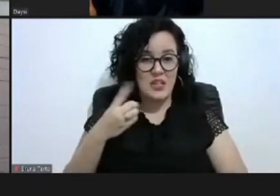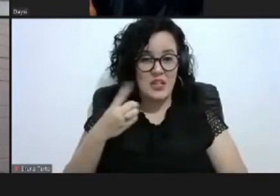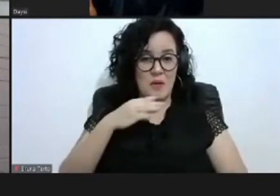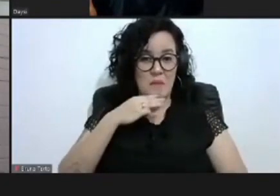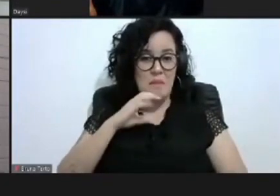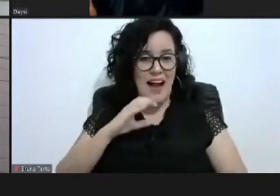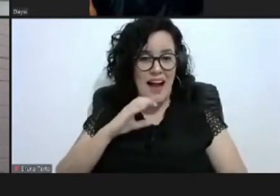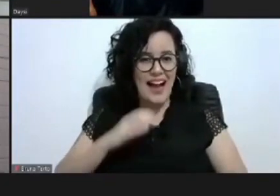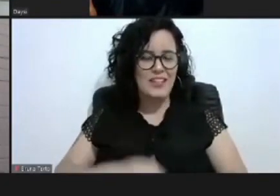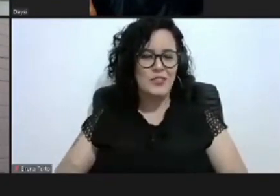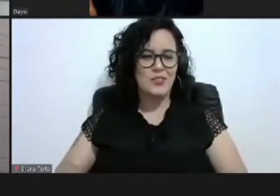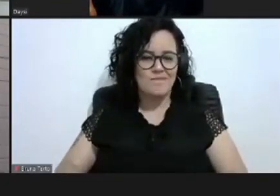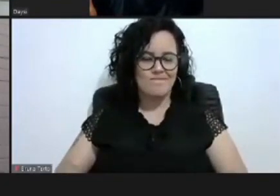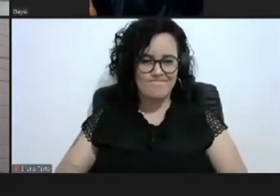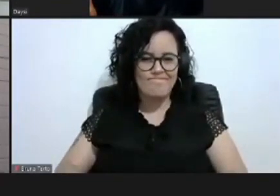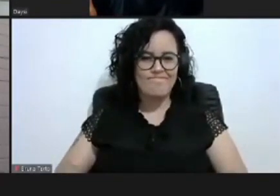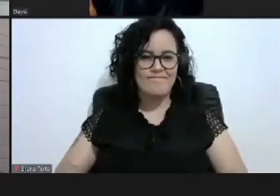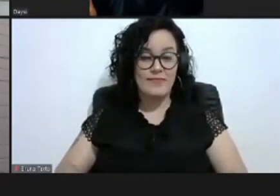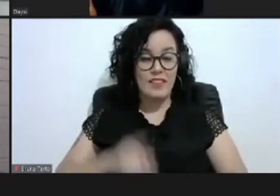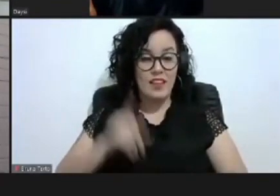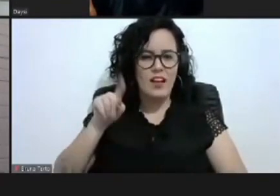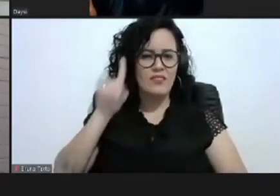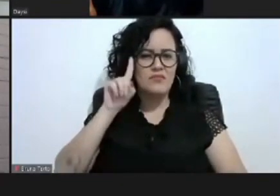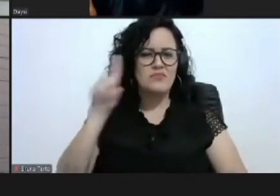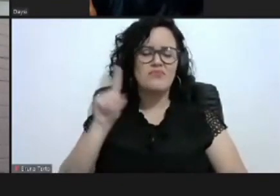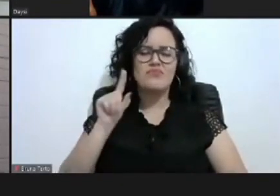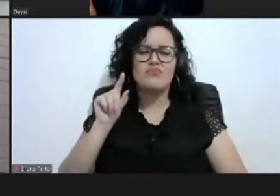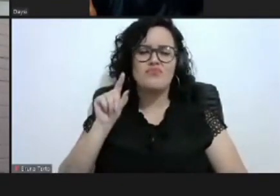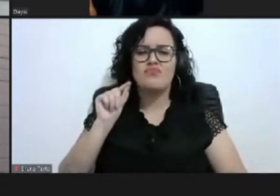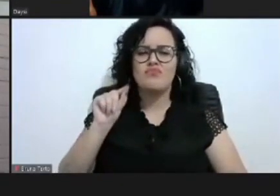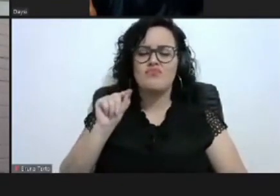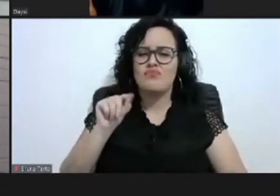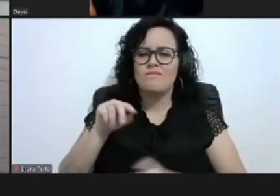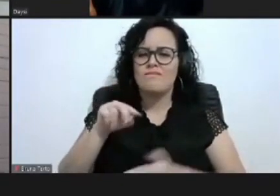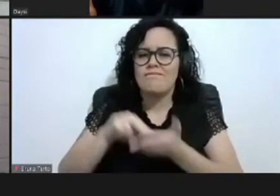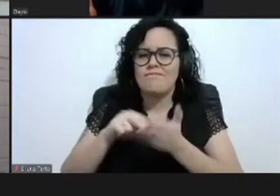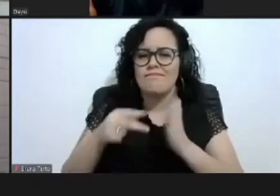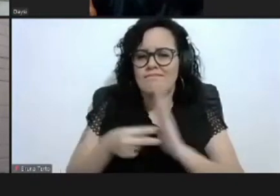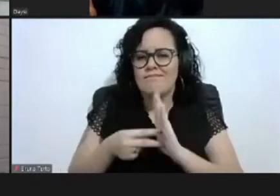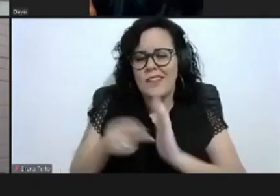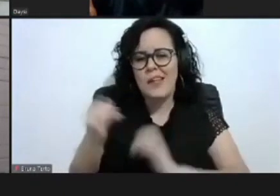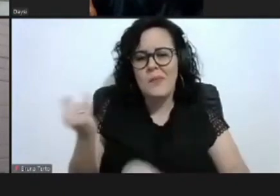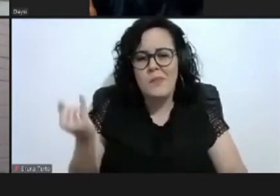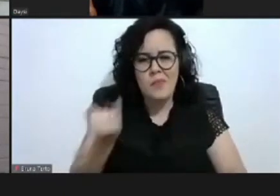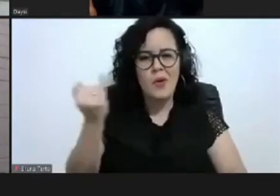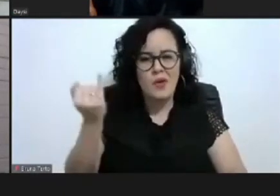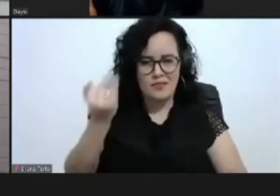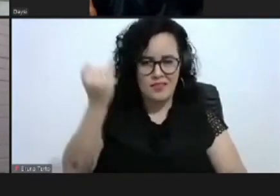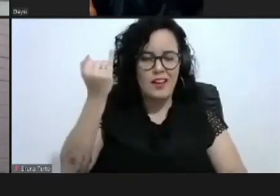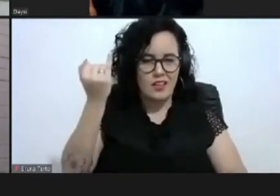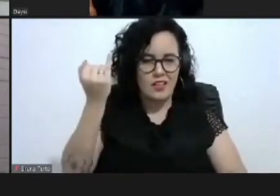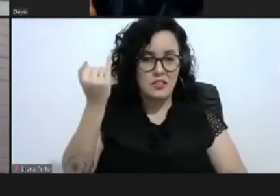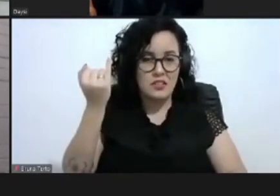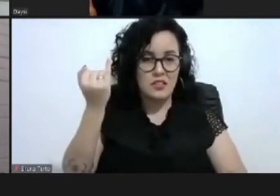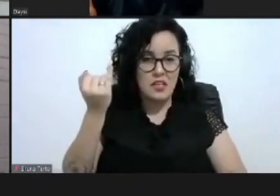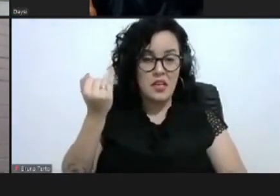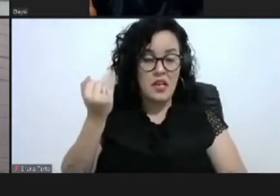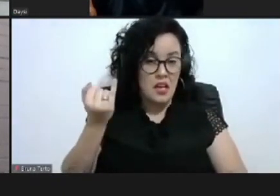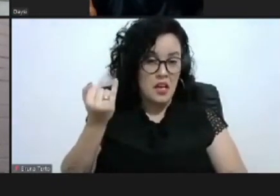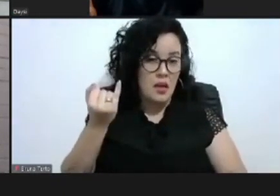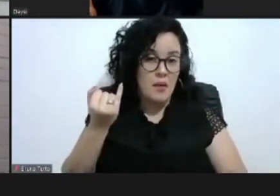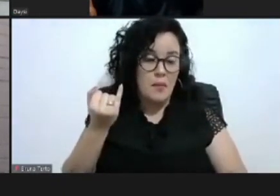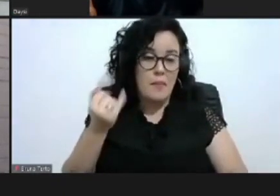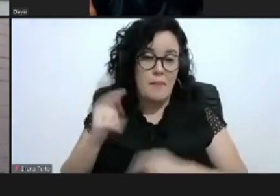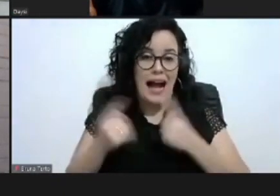31 de março, que normalmente já seria uma data, já é uma data importante, né? Então, numa situação normal na história desse